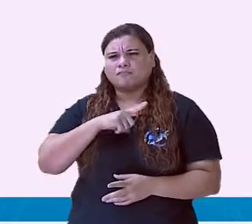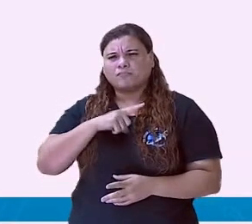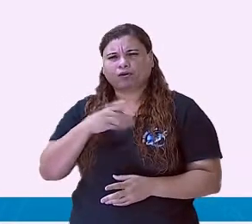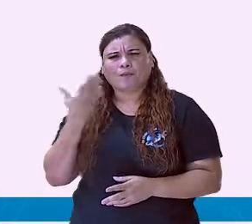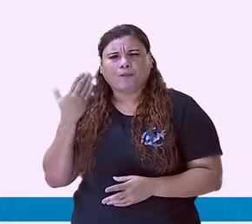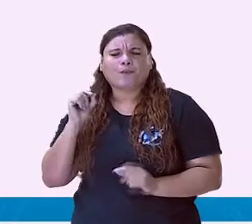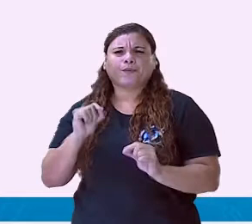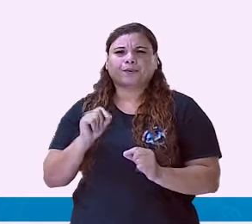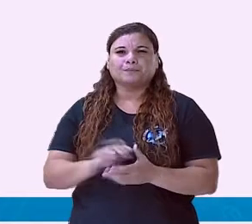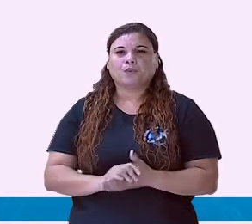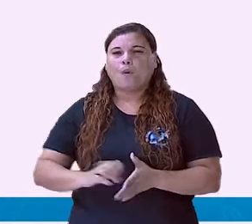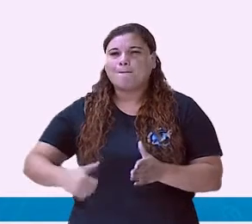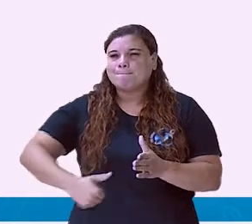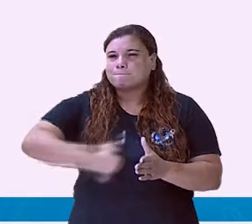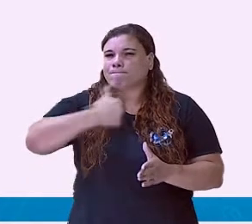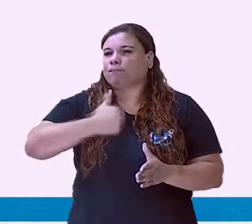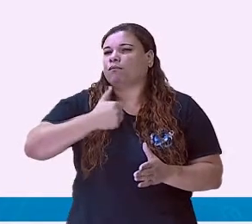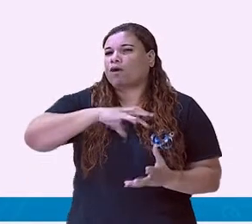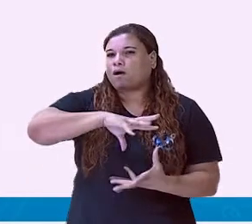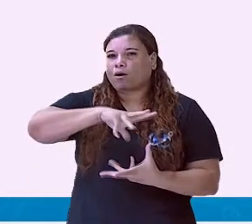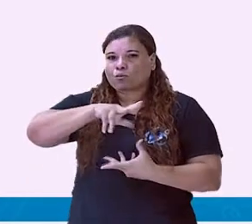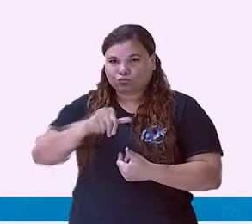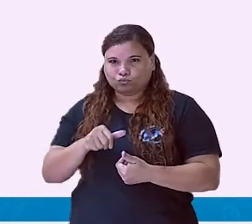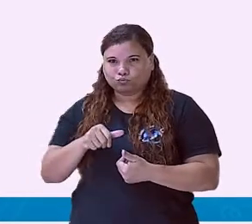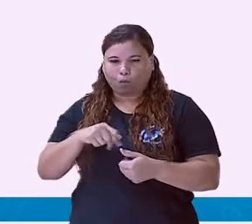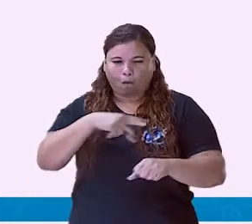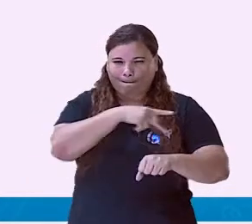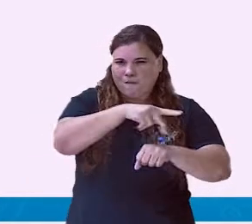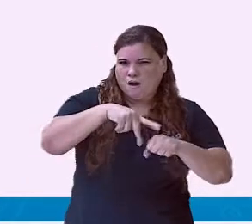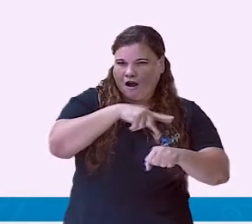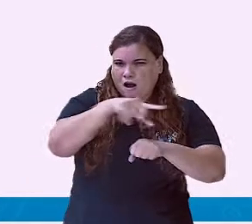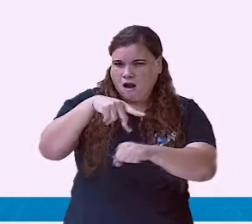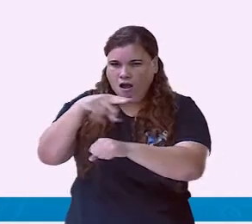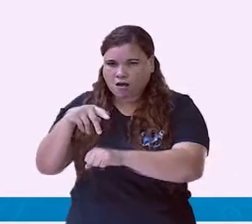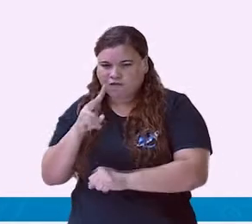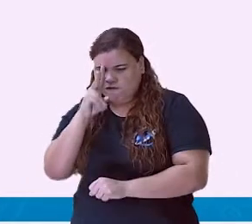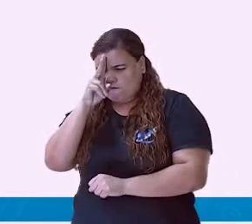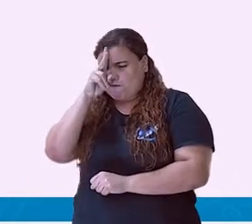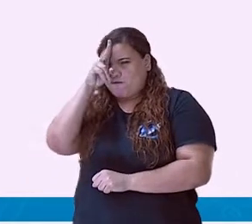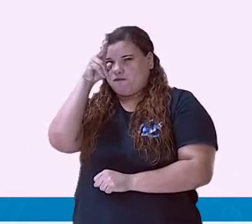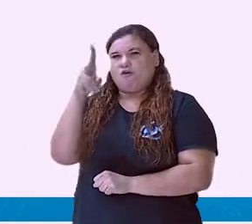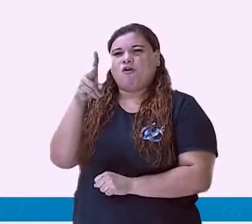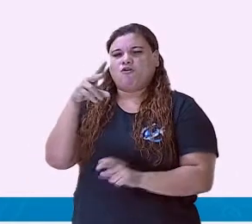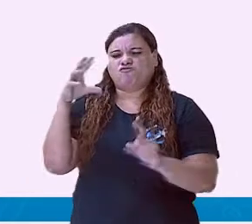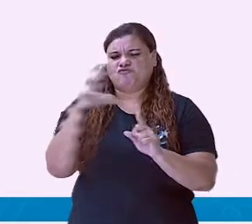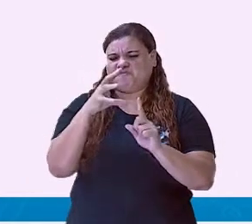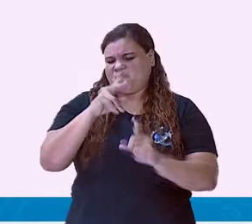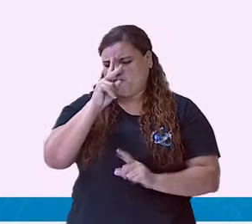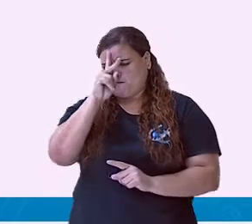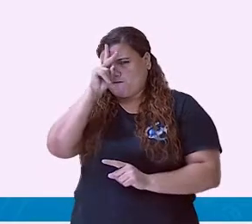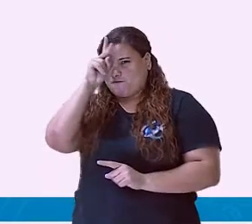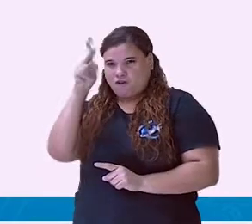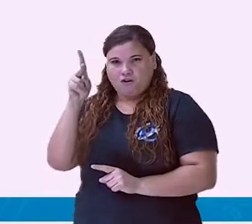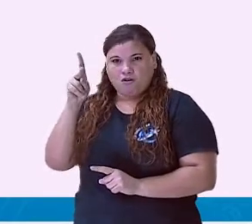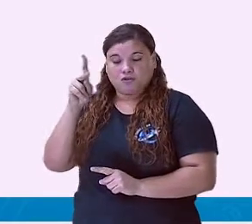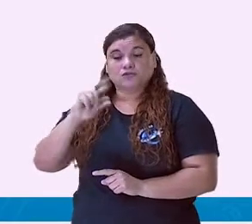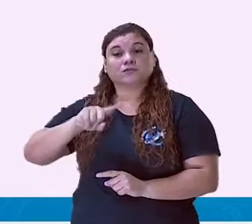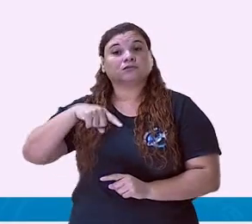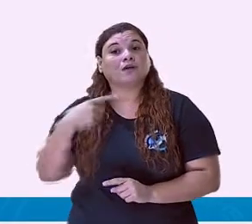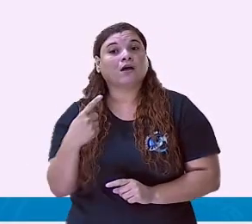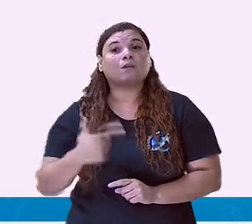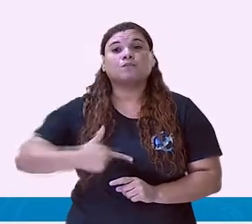grande influência, as grandes potências, certo? Segundo mundo, os